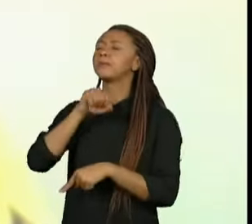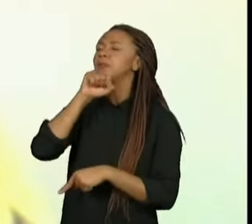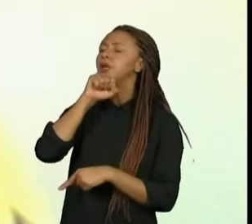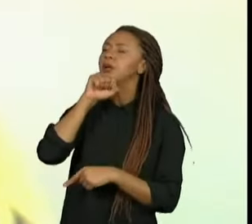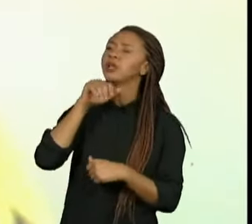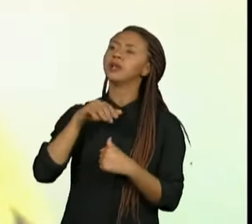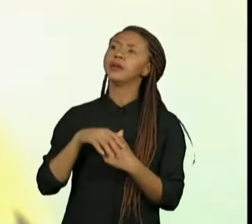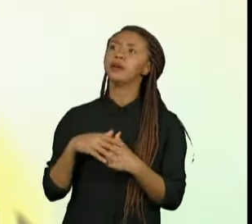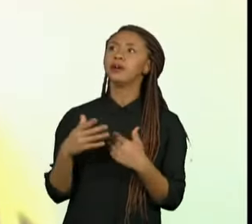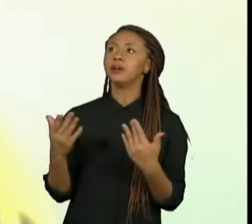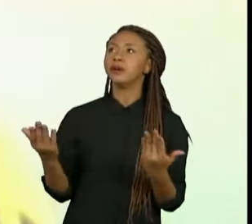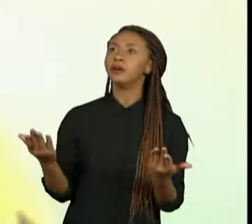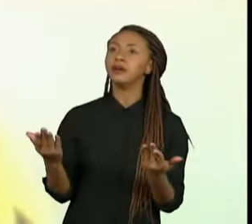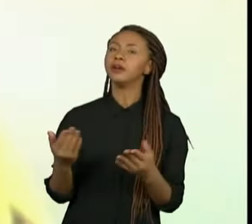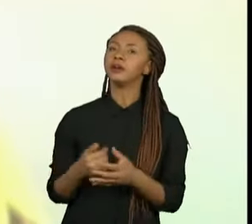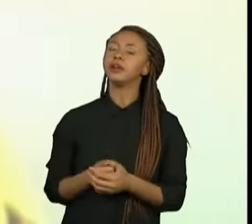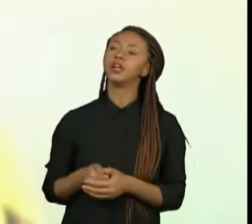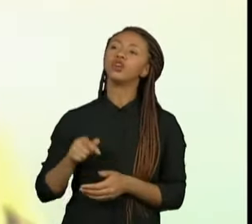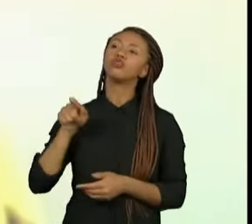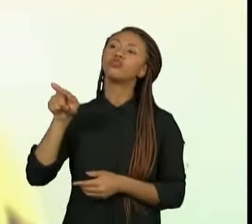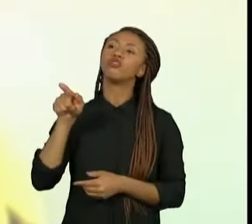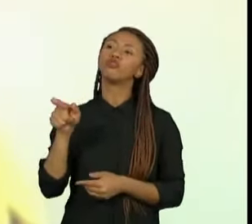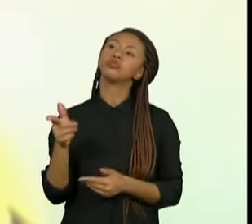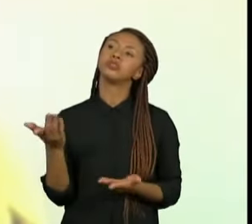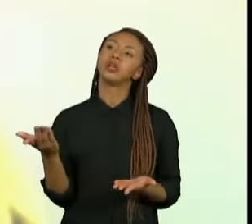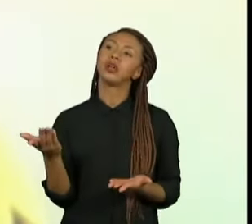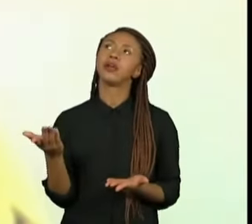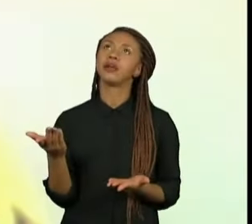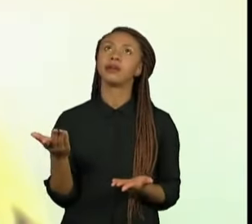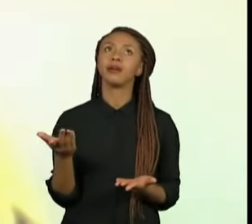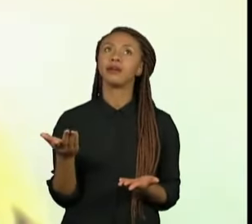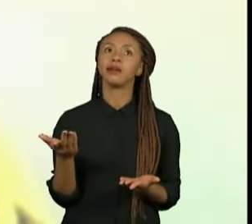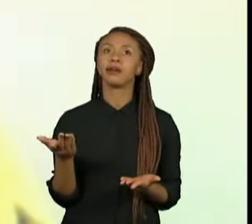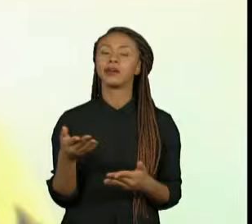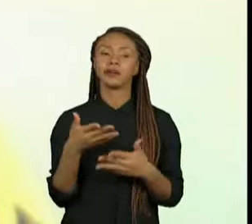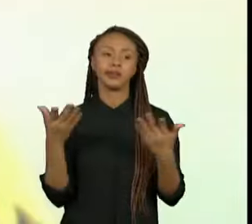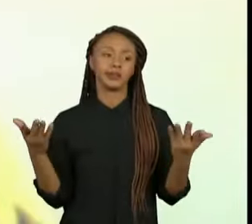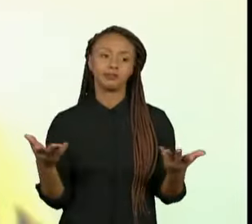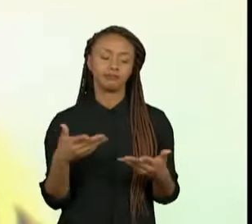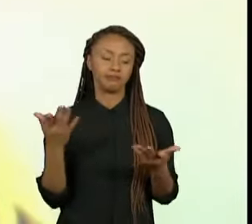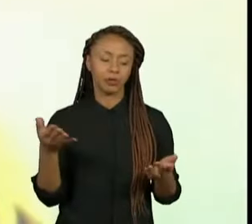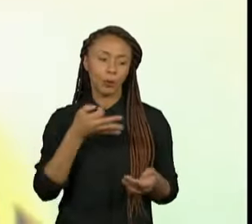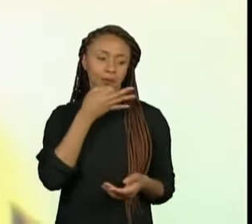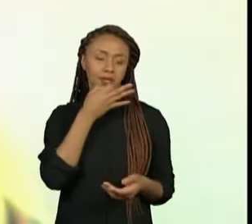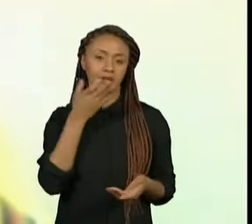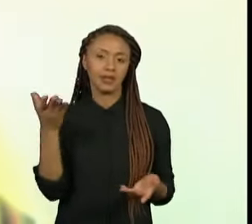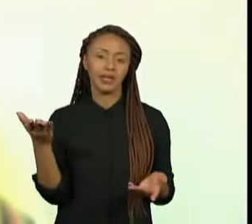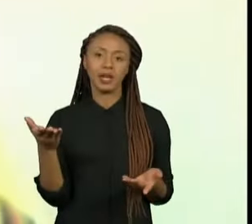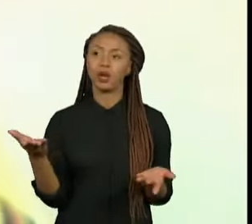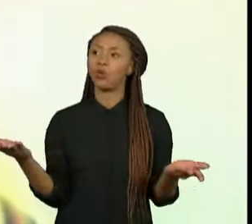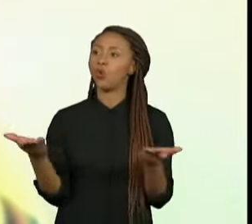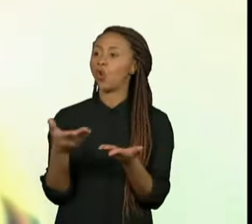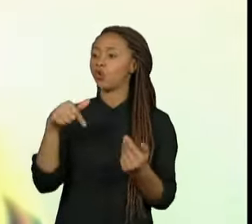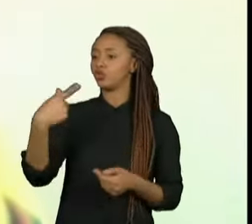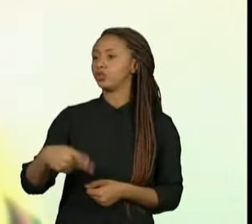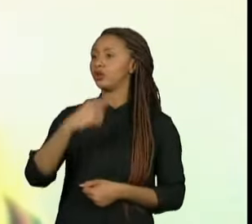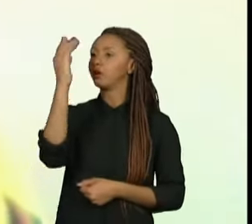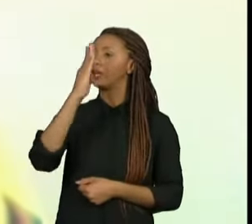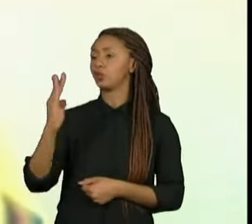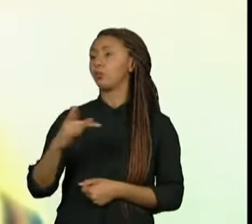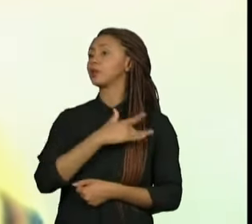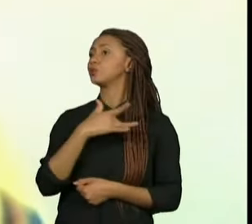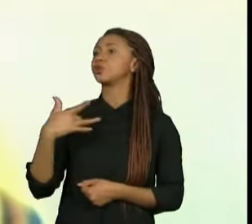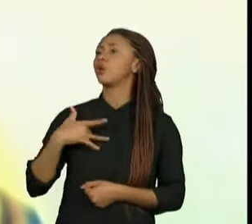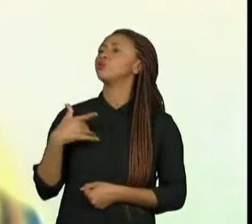mãe, o que a senhora está achando, por exemplo, da saúde no Brasil